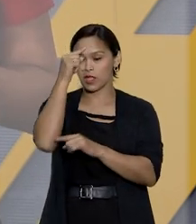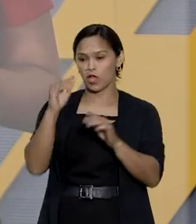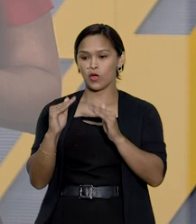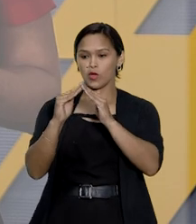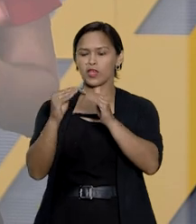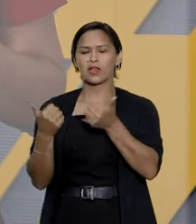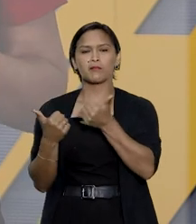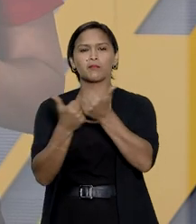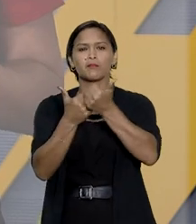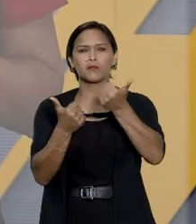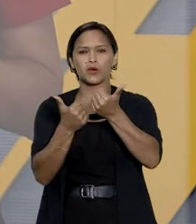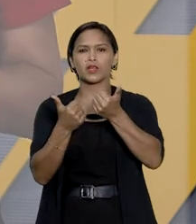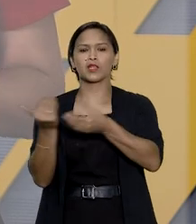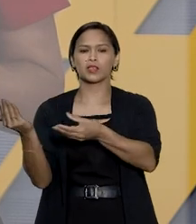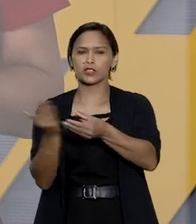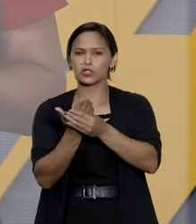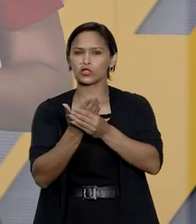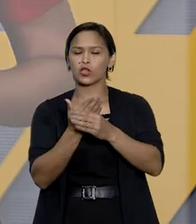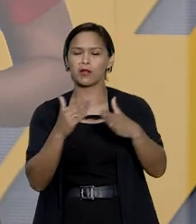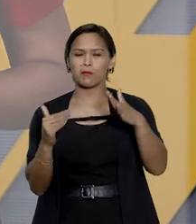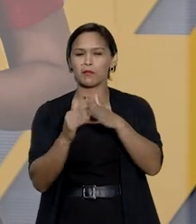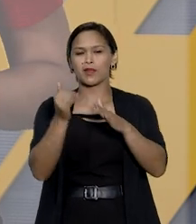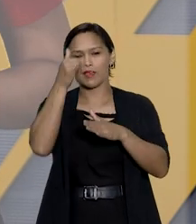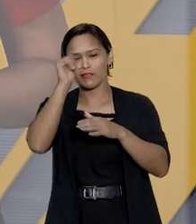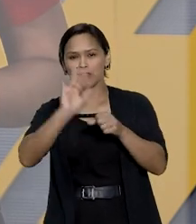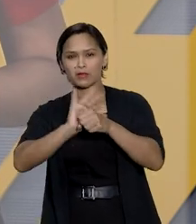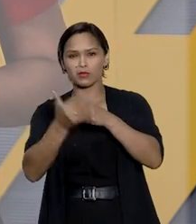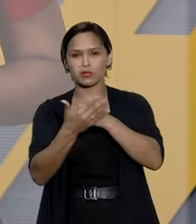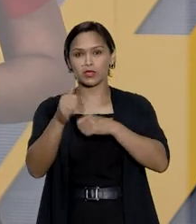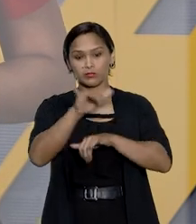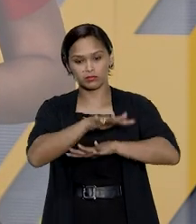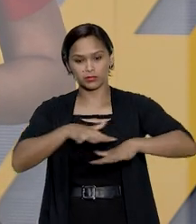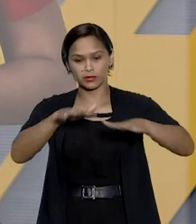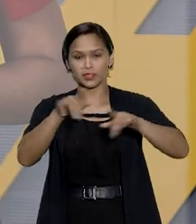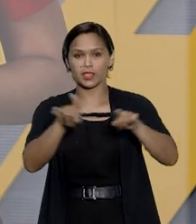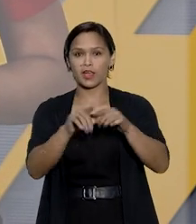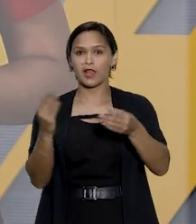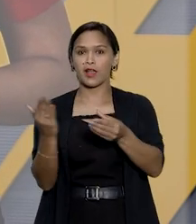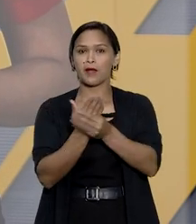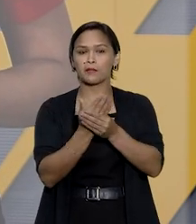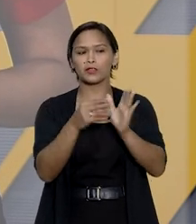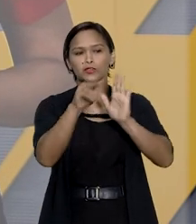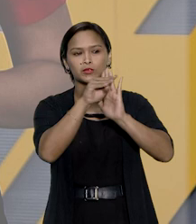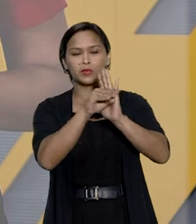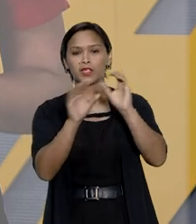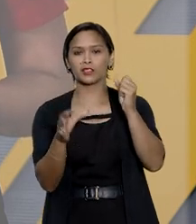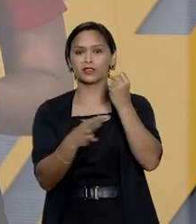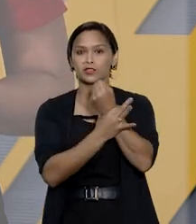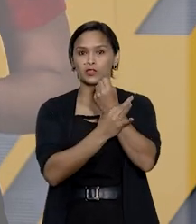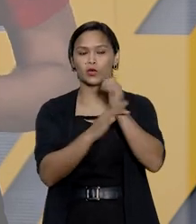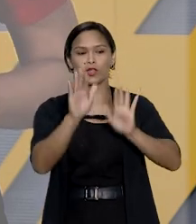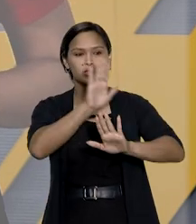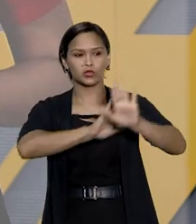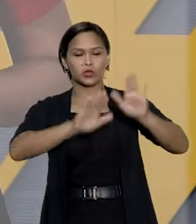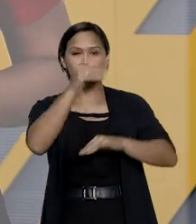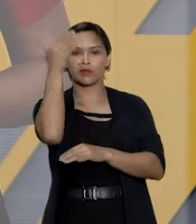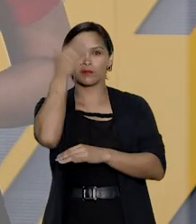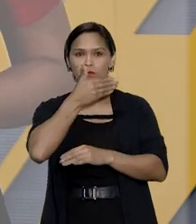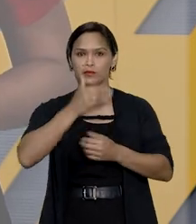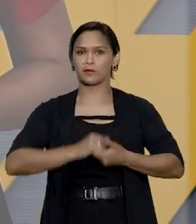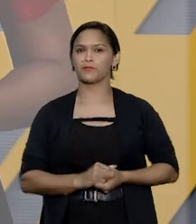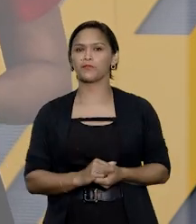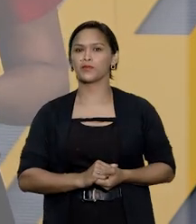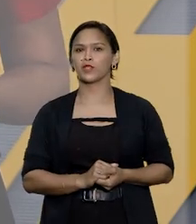que auxiliariam nas ações e combate à pandemia de Covid-19. A medida foi tomada para assegurar a preservação das